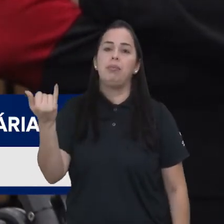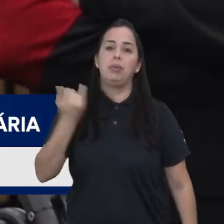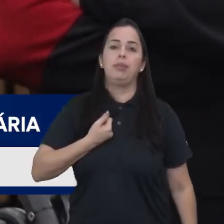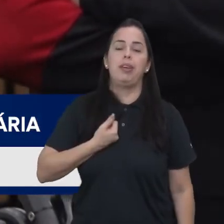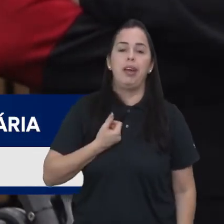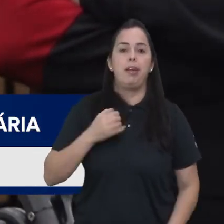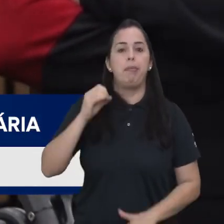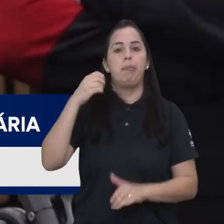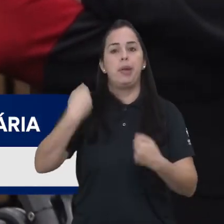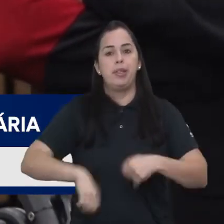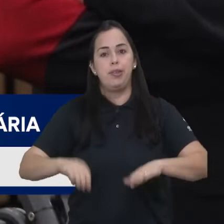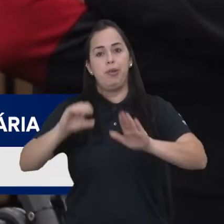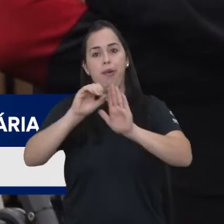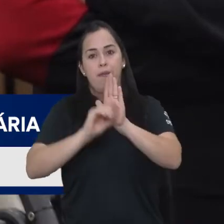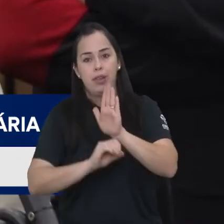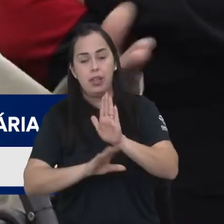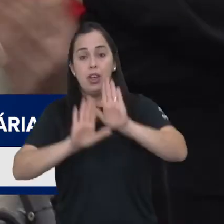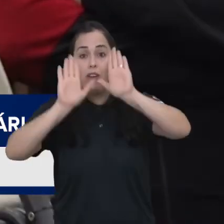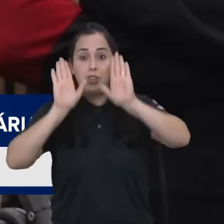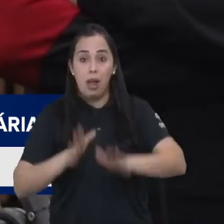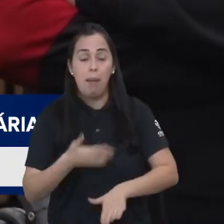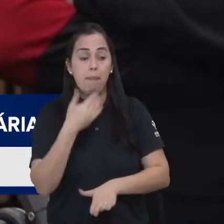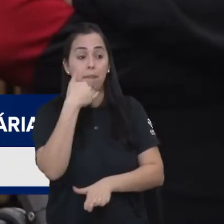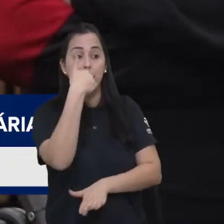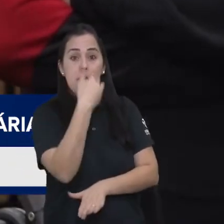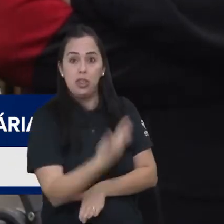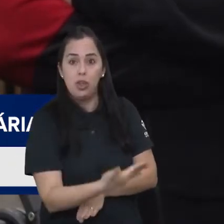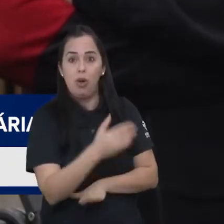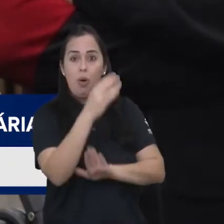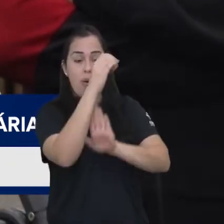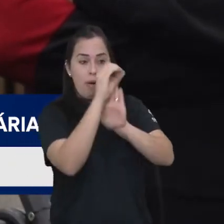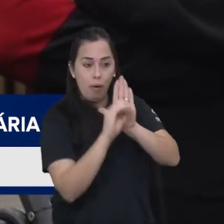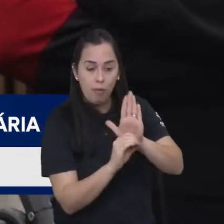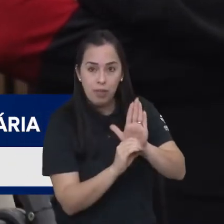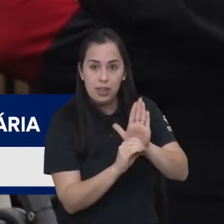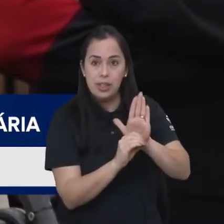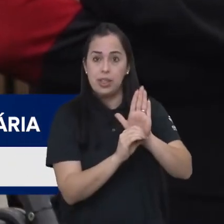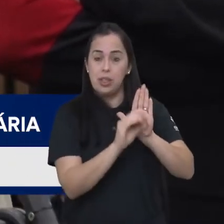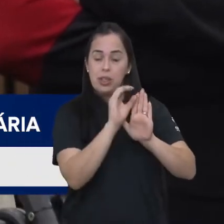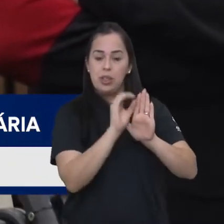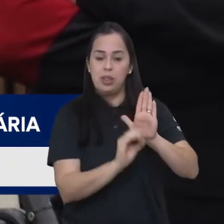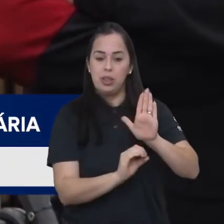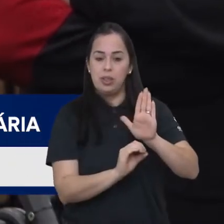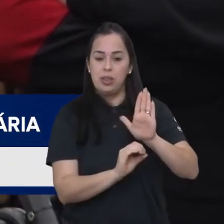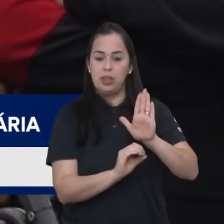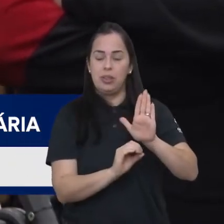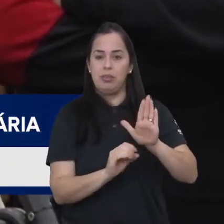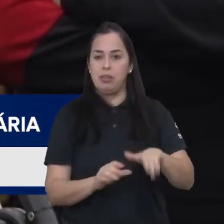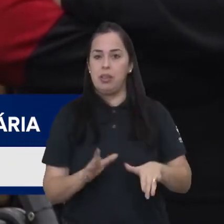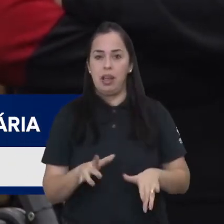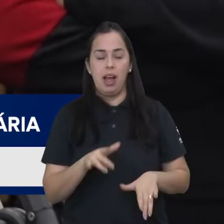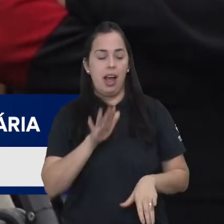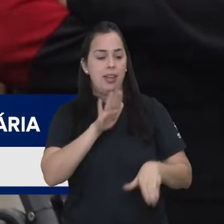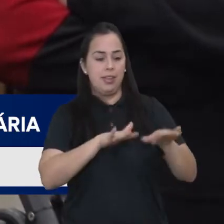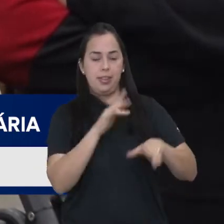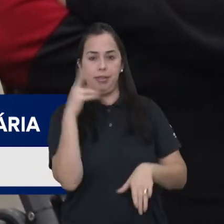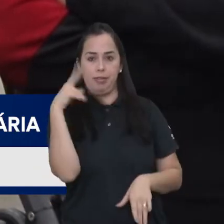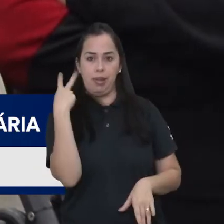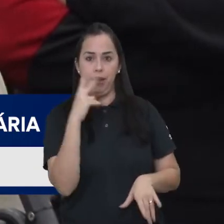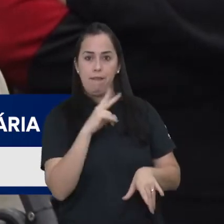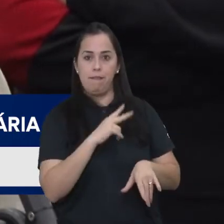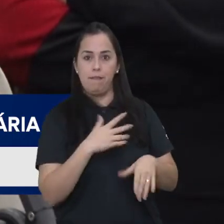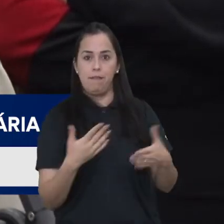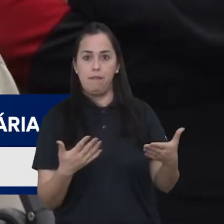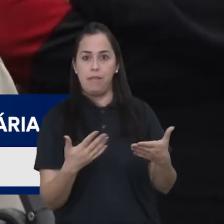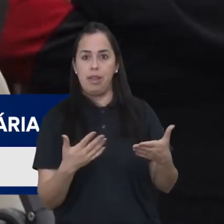por algum pessoal da Câmara Municipal. infelizmente, temos alguns que não estão presentes, né? E nessa hora eles deveriam estar presentes para